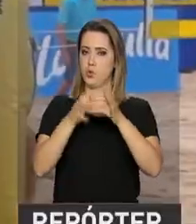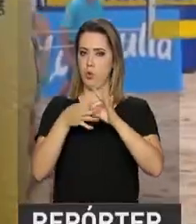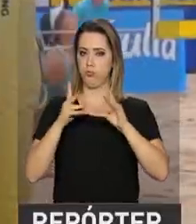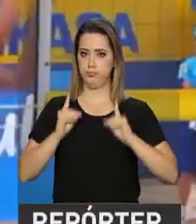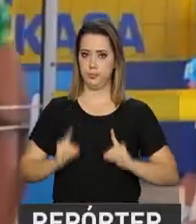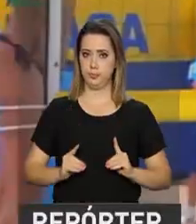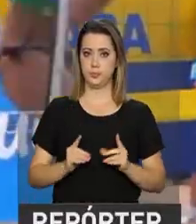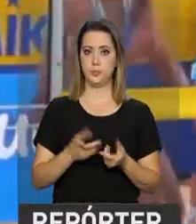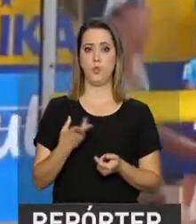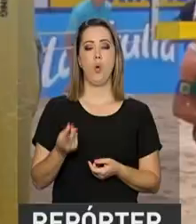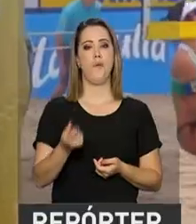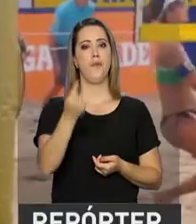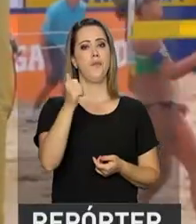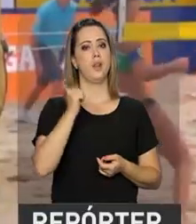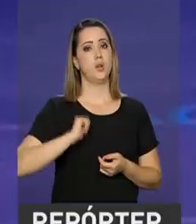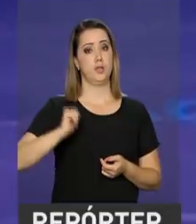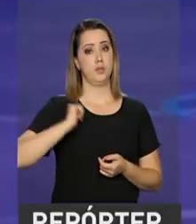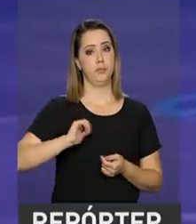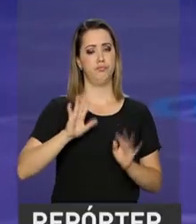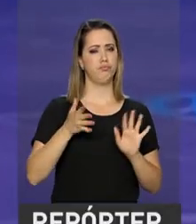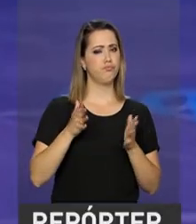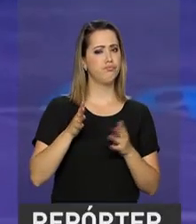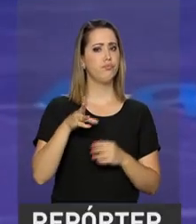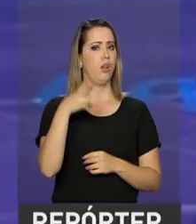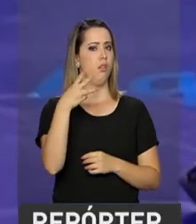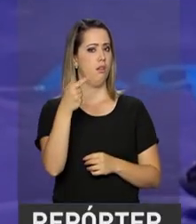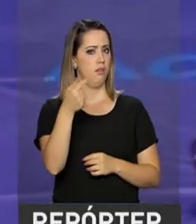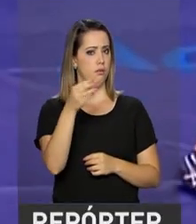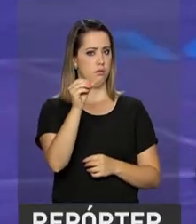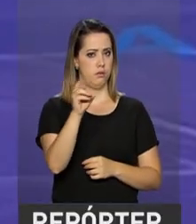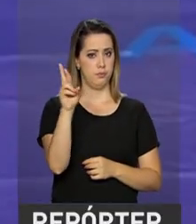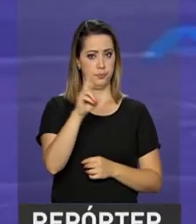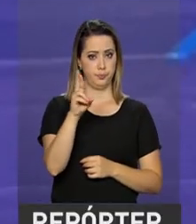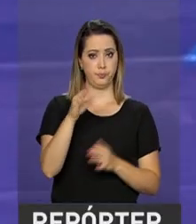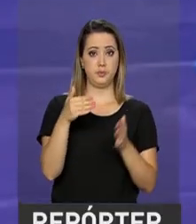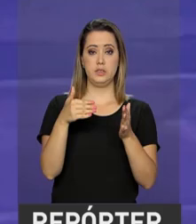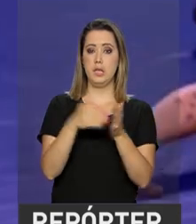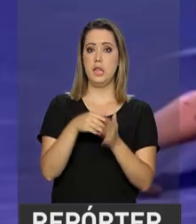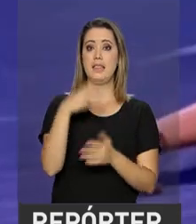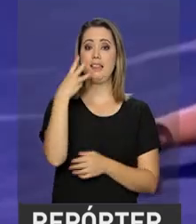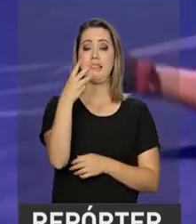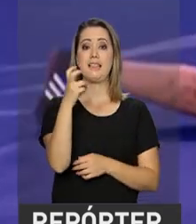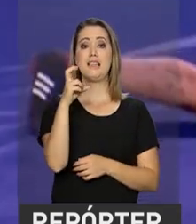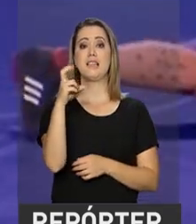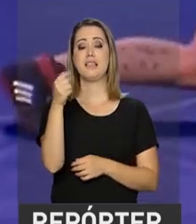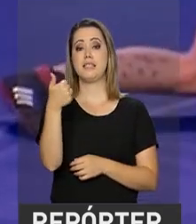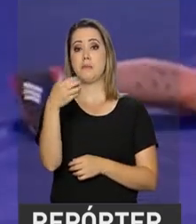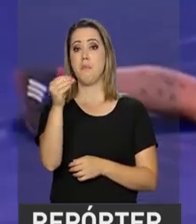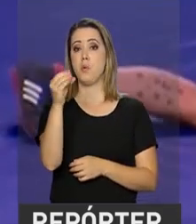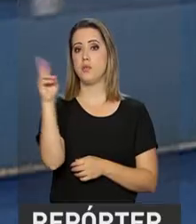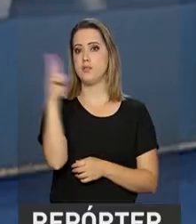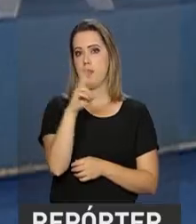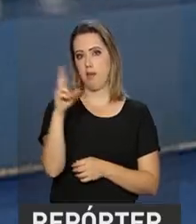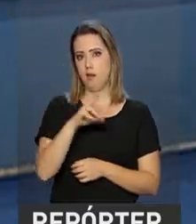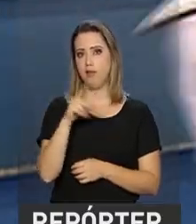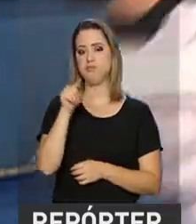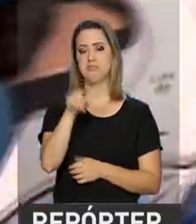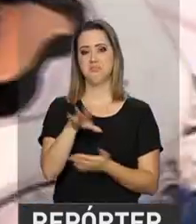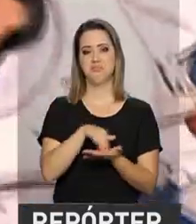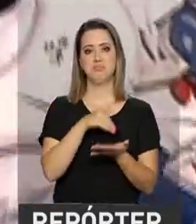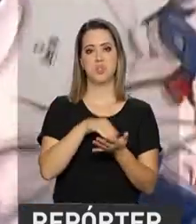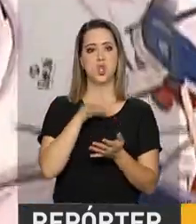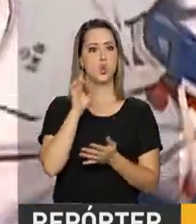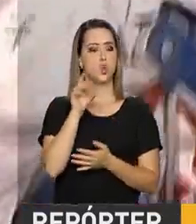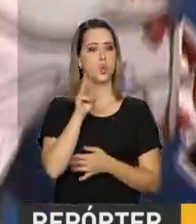paralímpicos o valor das bolsas varia de R 370 a r 3.100 as inscrições devem ser